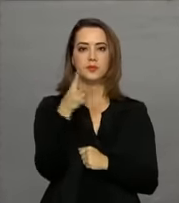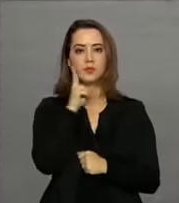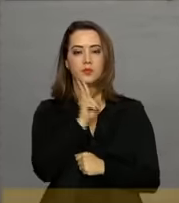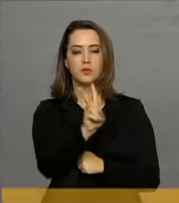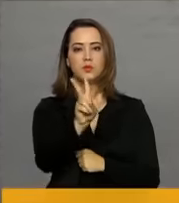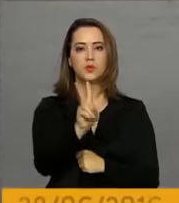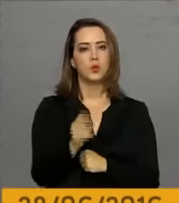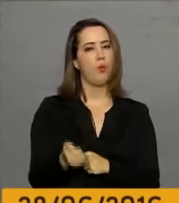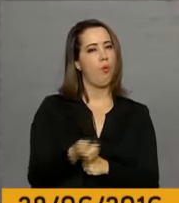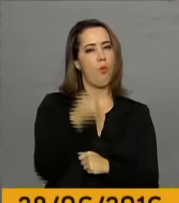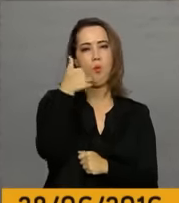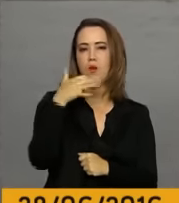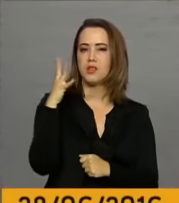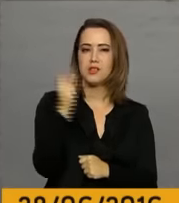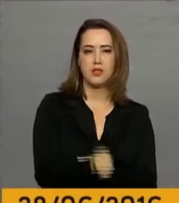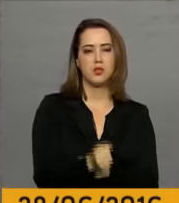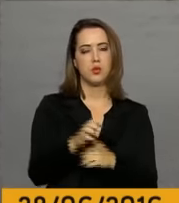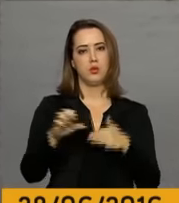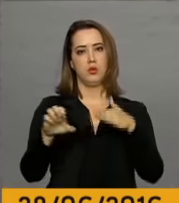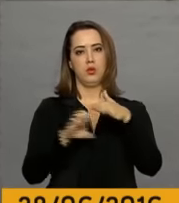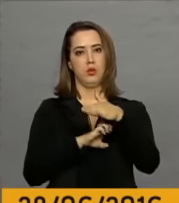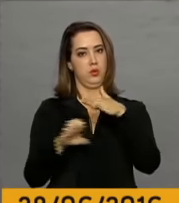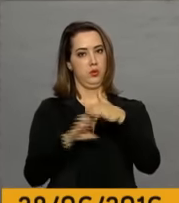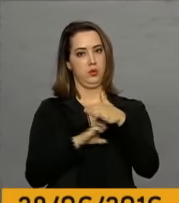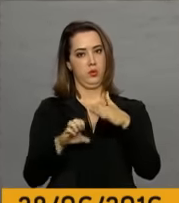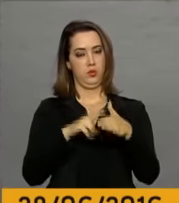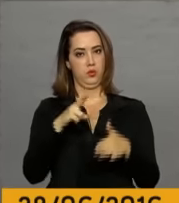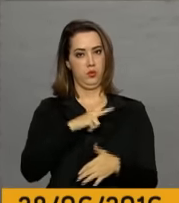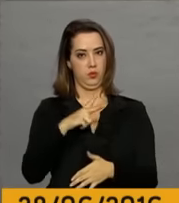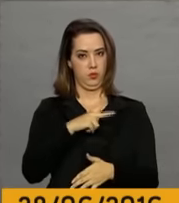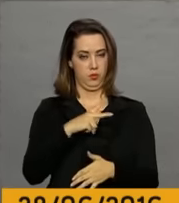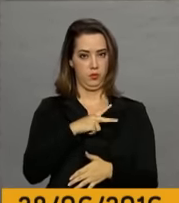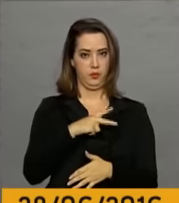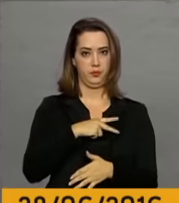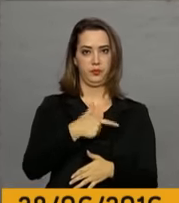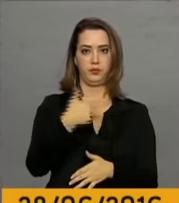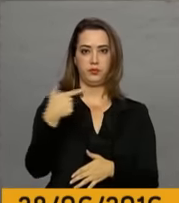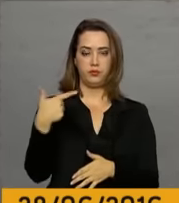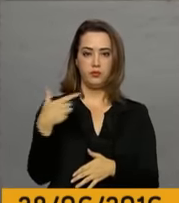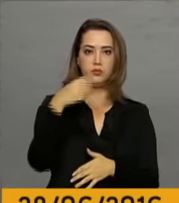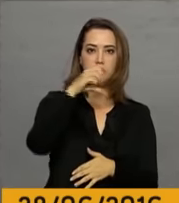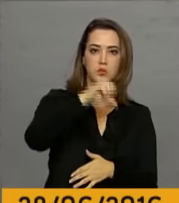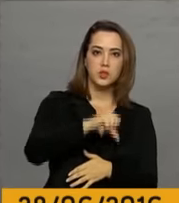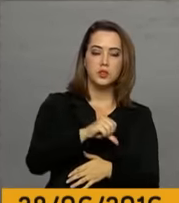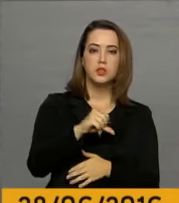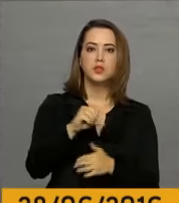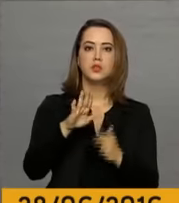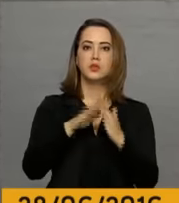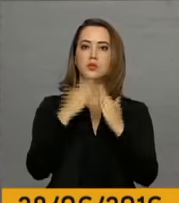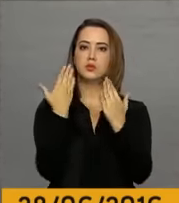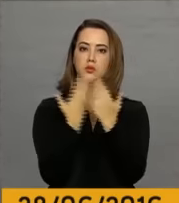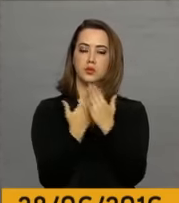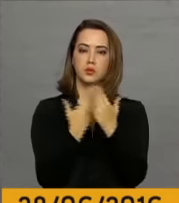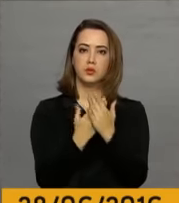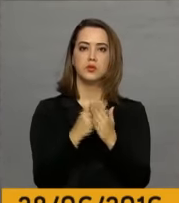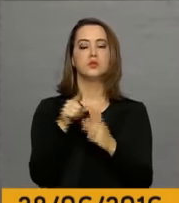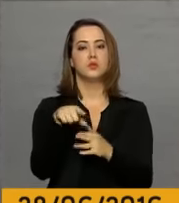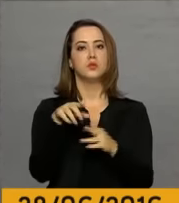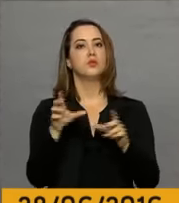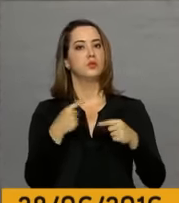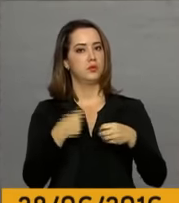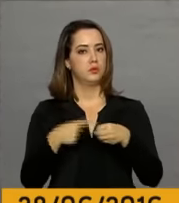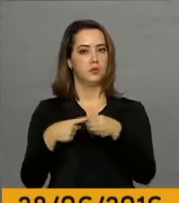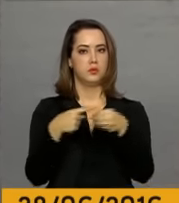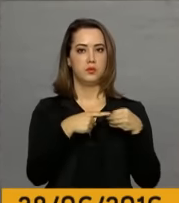praticamente privatizadas digamos assim 29 escolas da região eu vejo a preocupação social